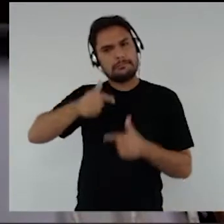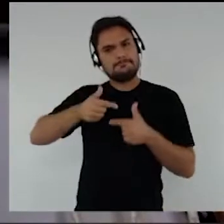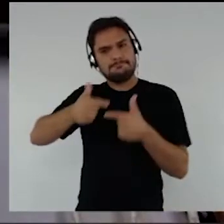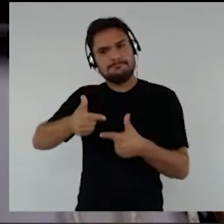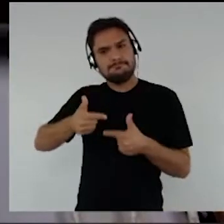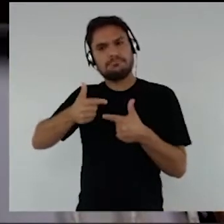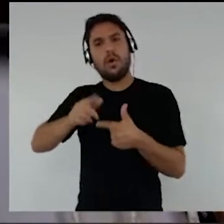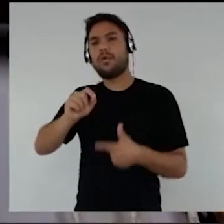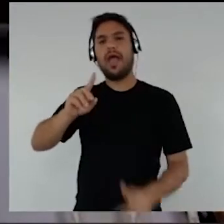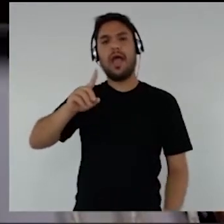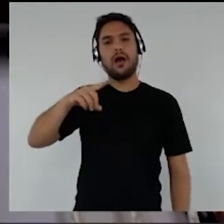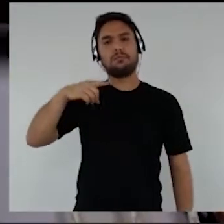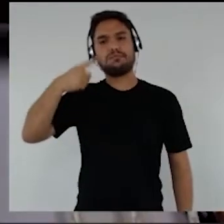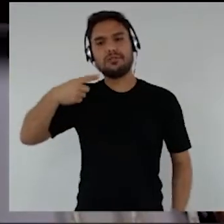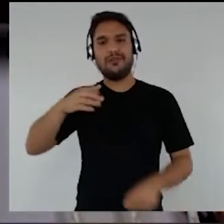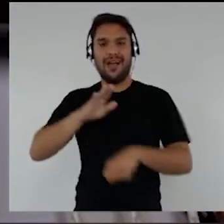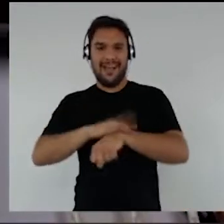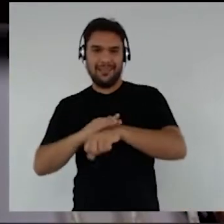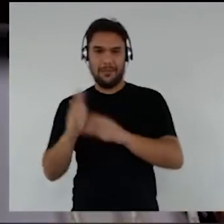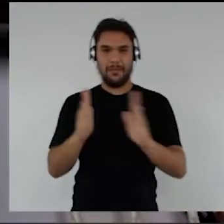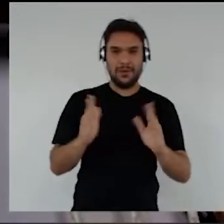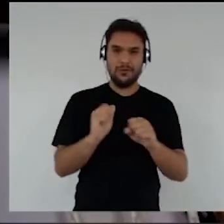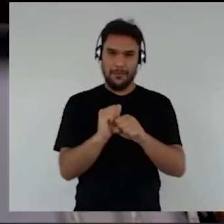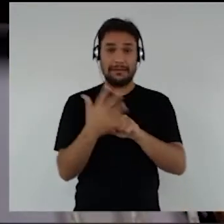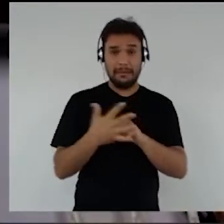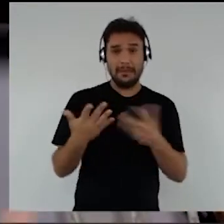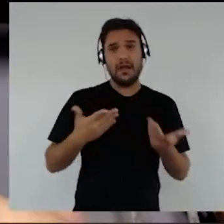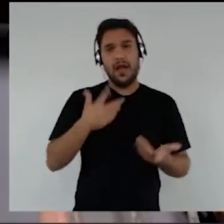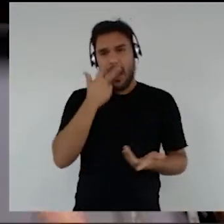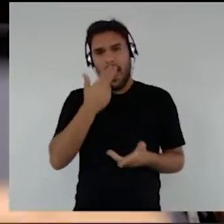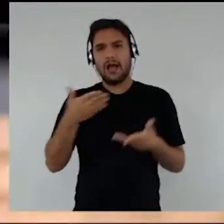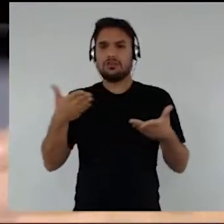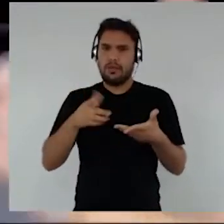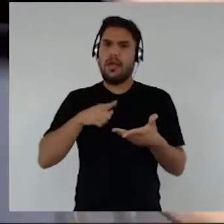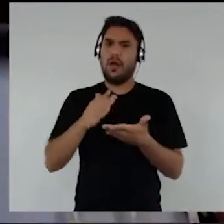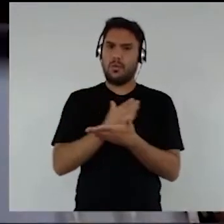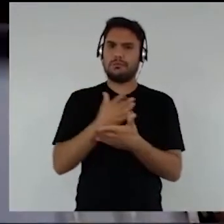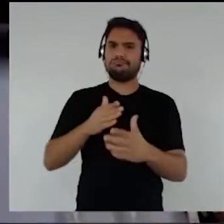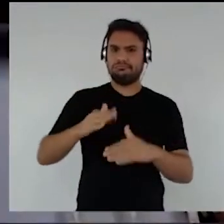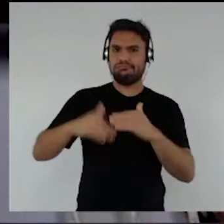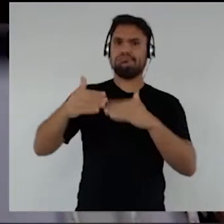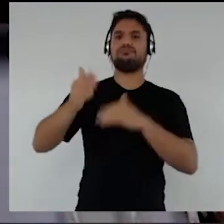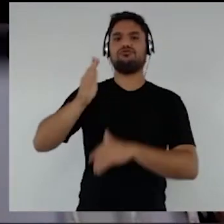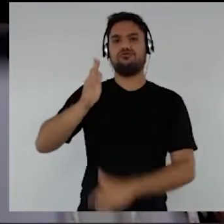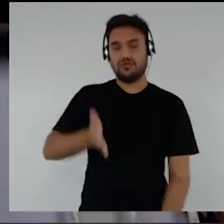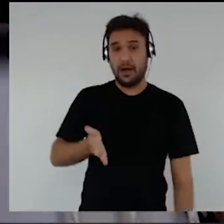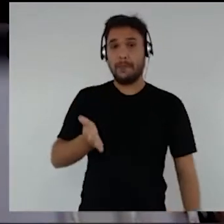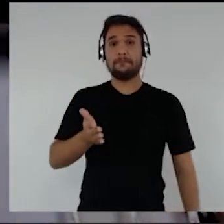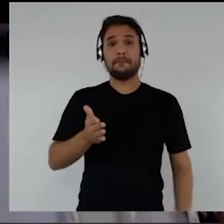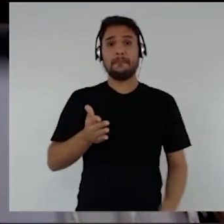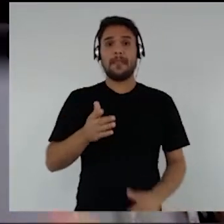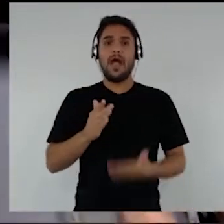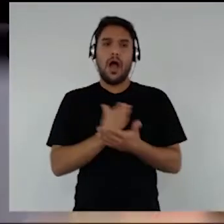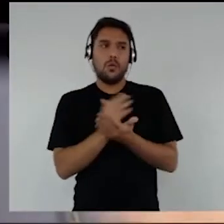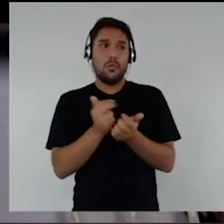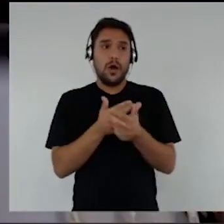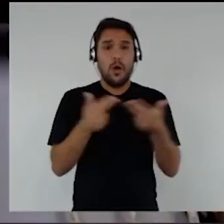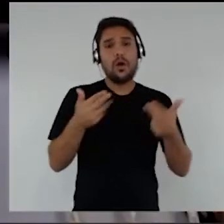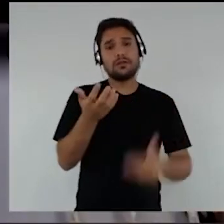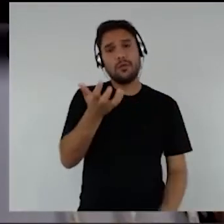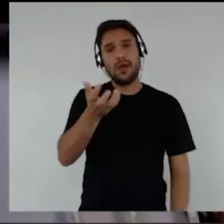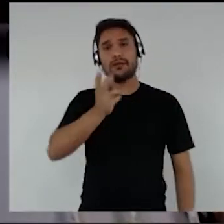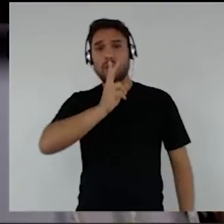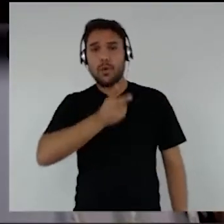é advogar nesse tempo de pandemia. Acho que há avanços importantes, eu acho que há coisas que eu desejo que